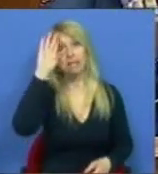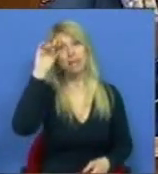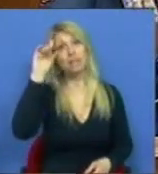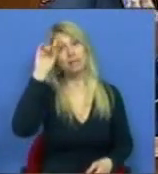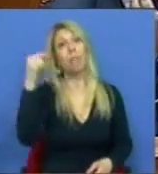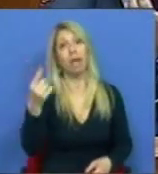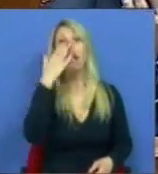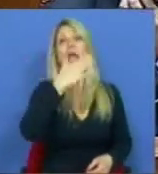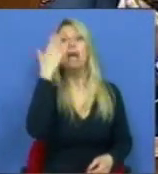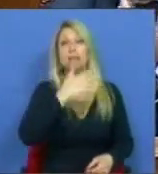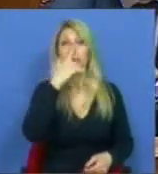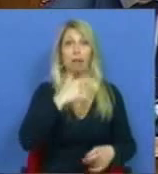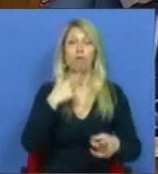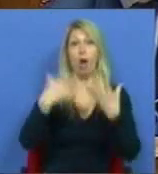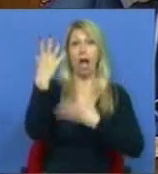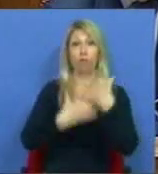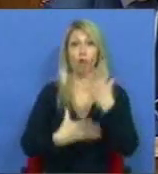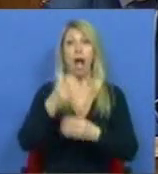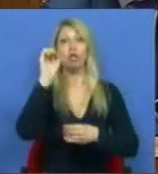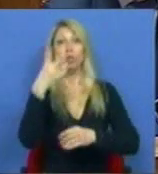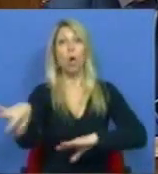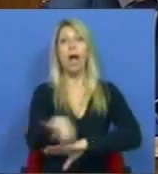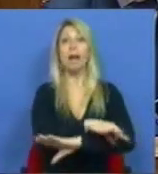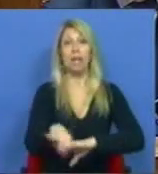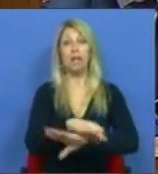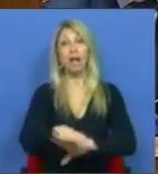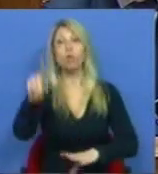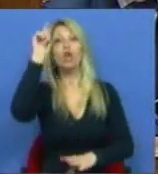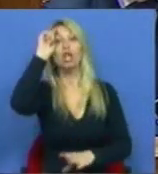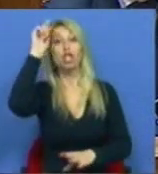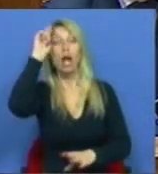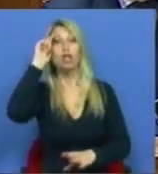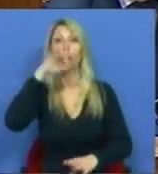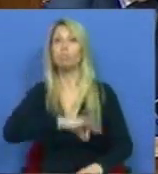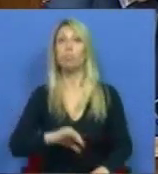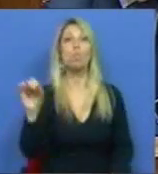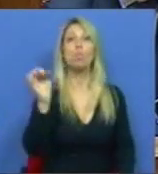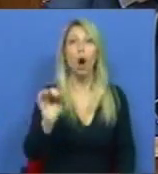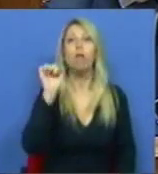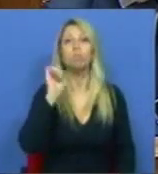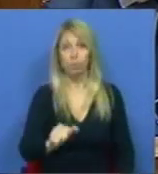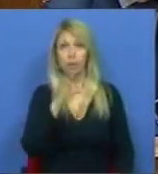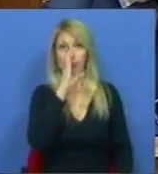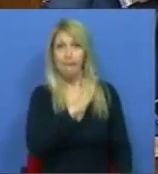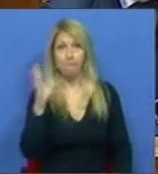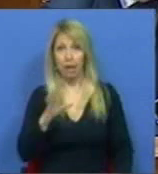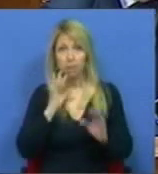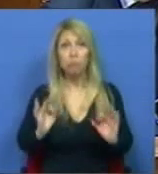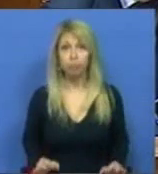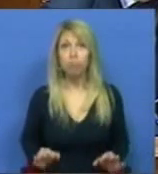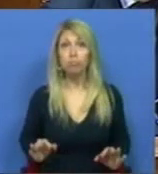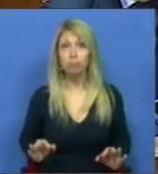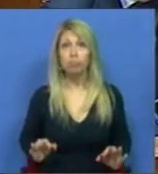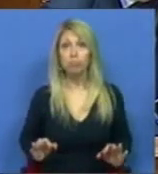dos advogados e dos arquitetos, os estágios não remunerados são uma prática legítima e são